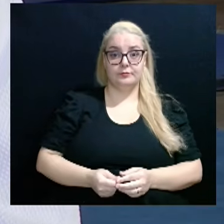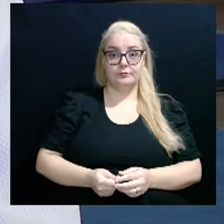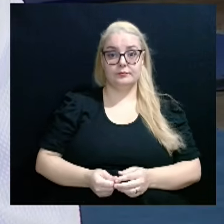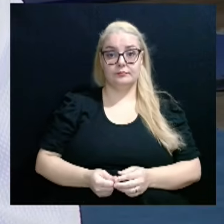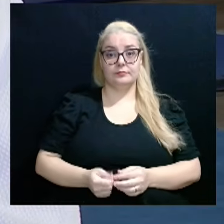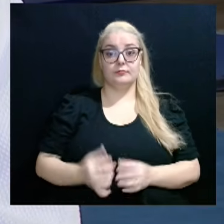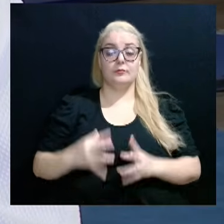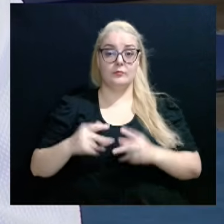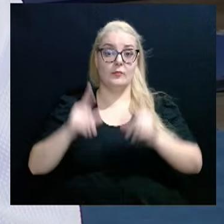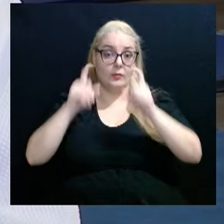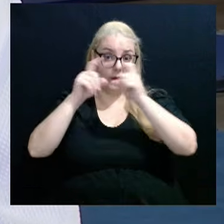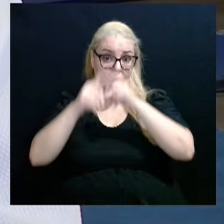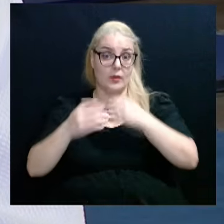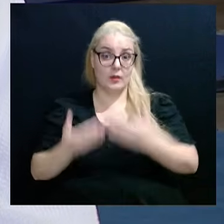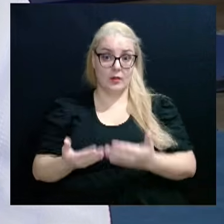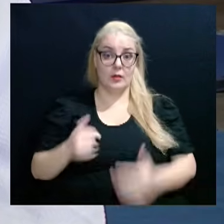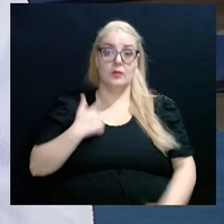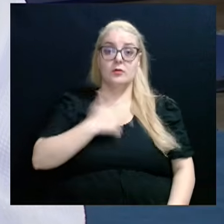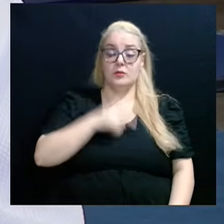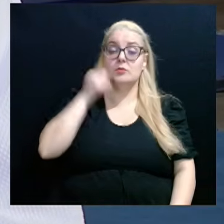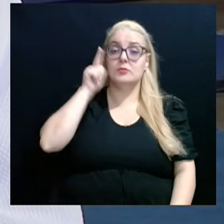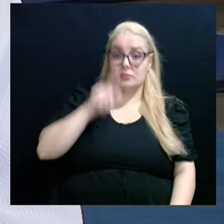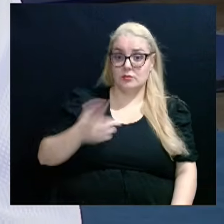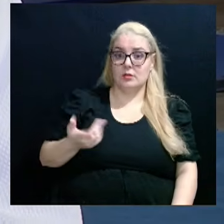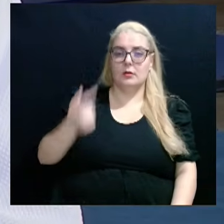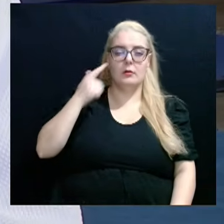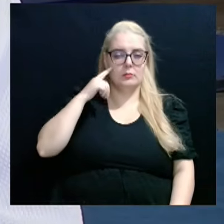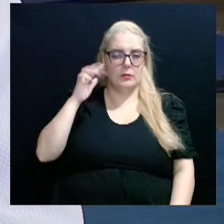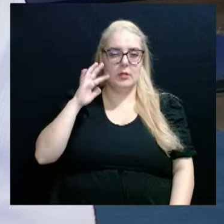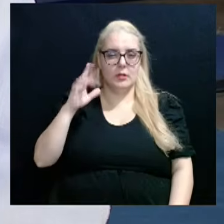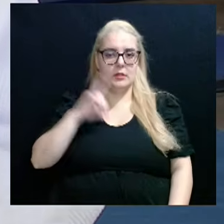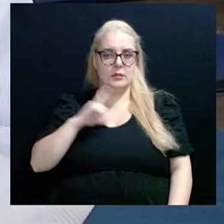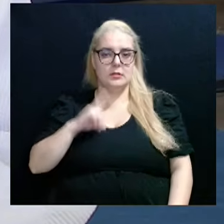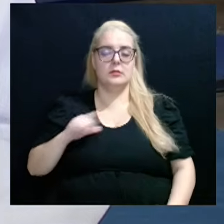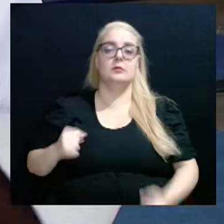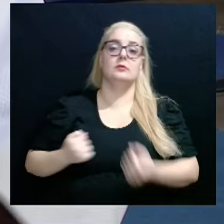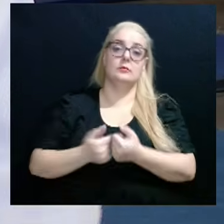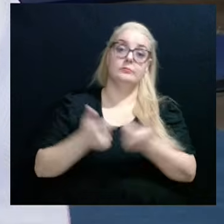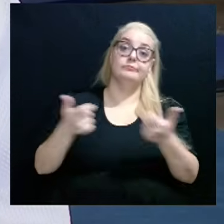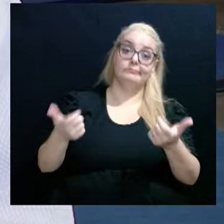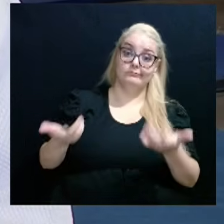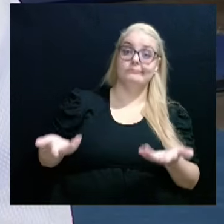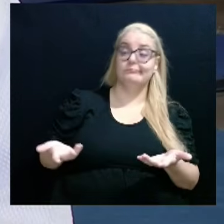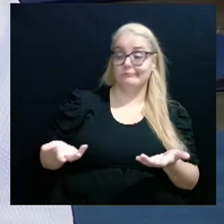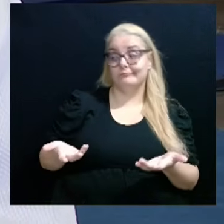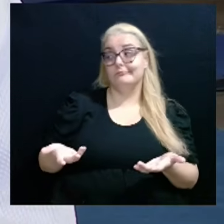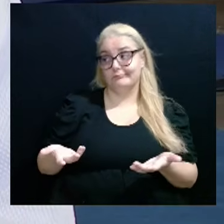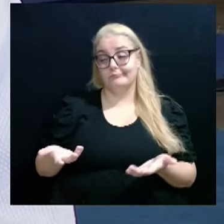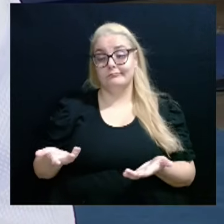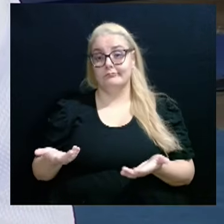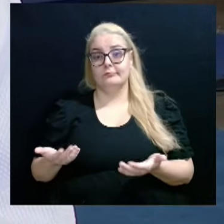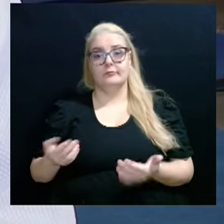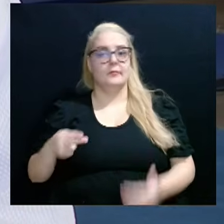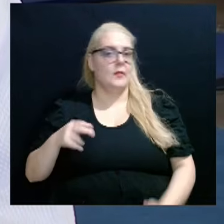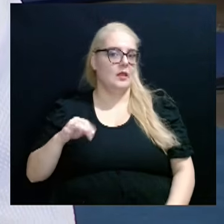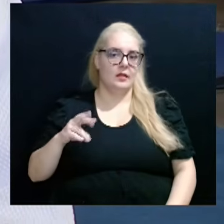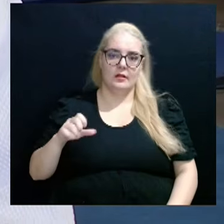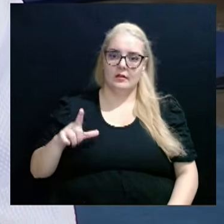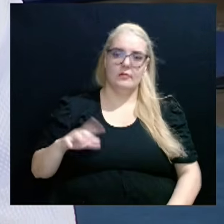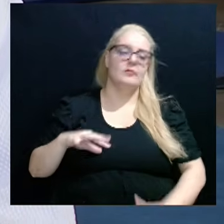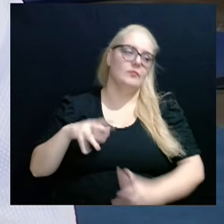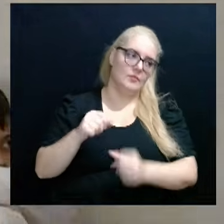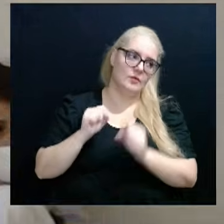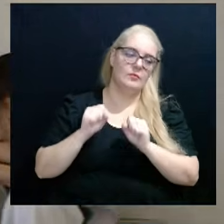dificuldade, a gente consegue. Imagina a gente tendo um apoio maior. É nível mundial que a gente pode fazer com